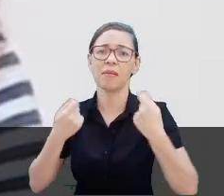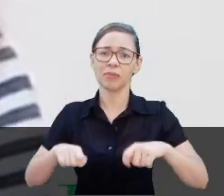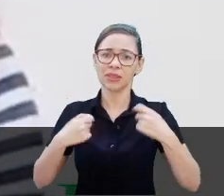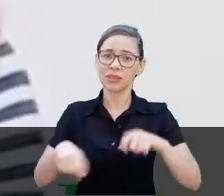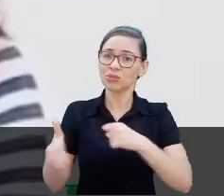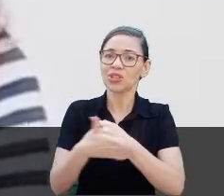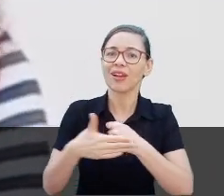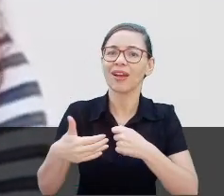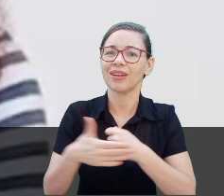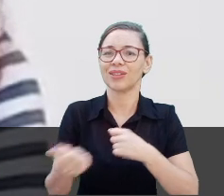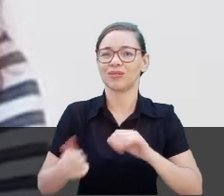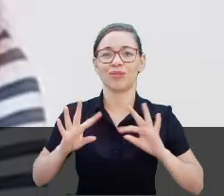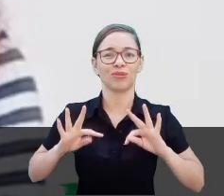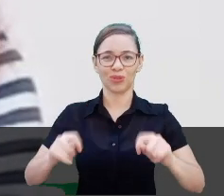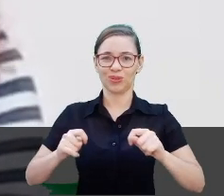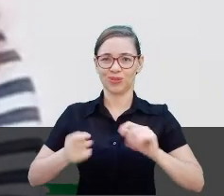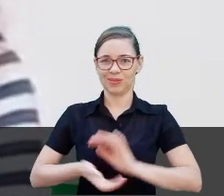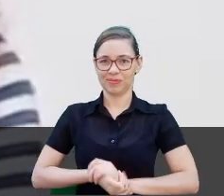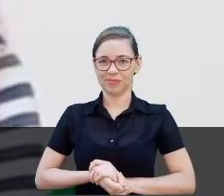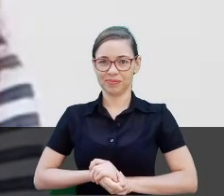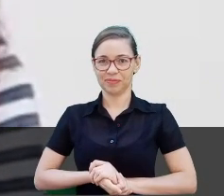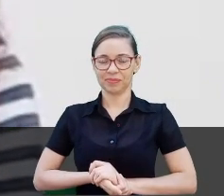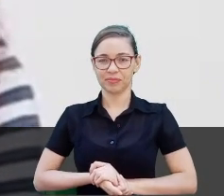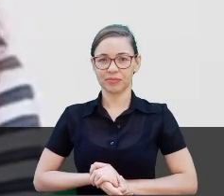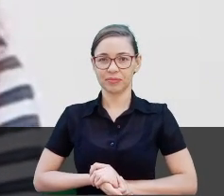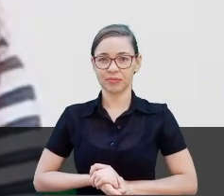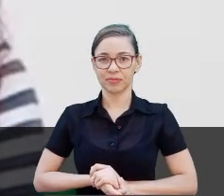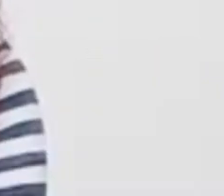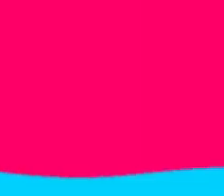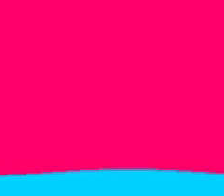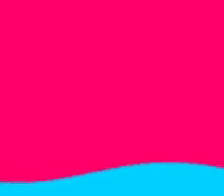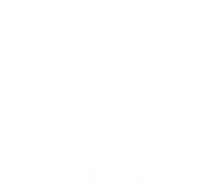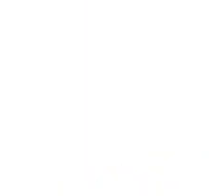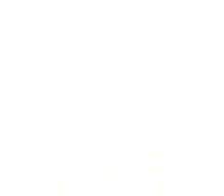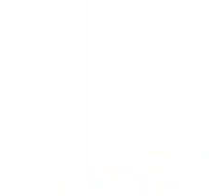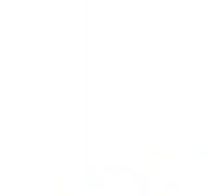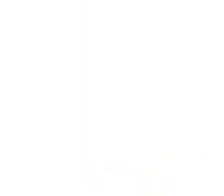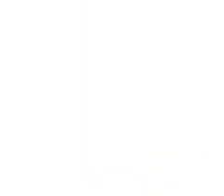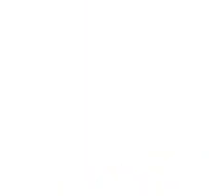partir de então a gente começa a desenhar outras linhas com outras linguagens, com outras palavras.